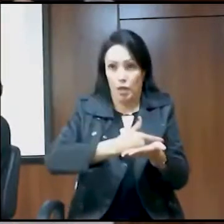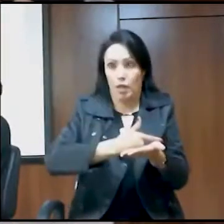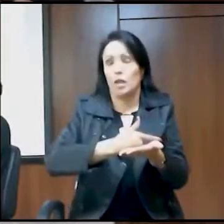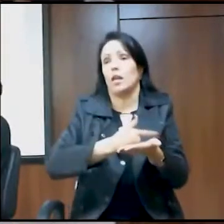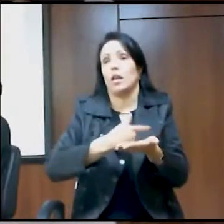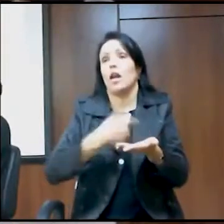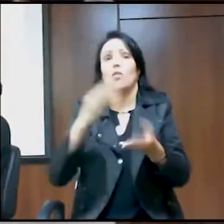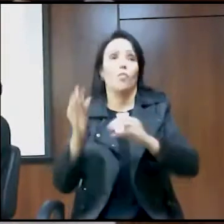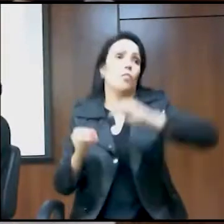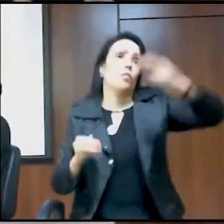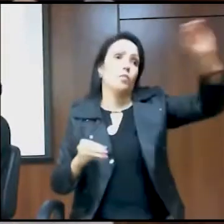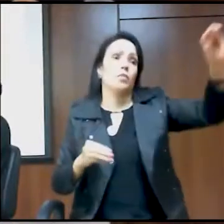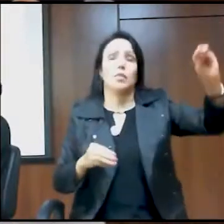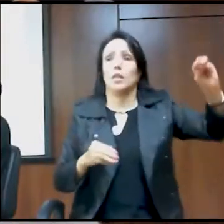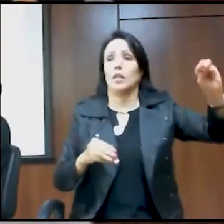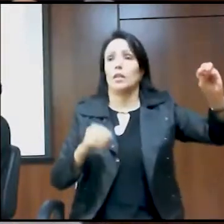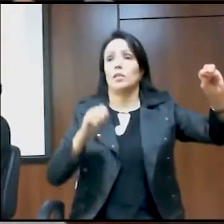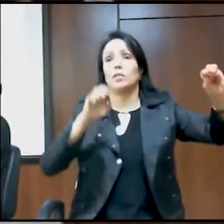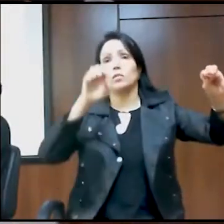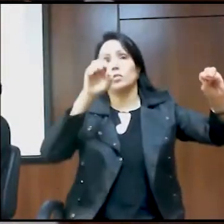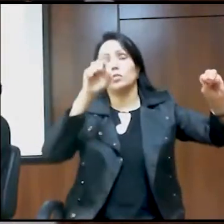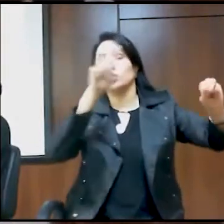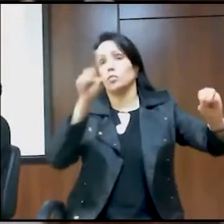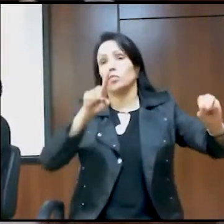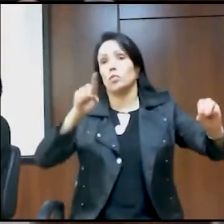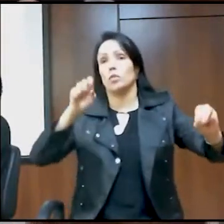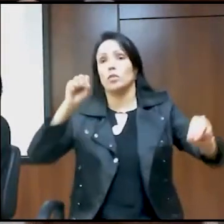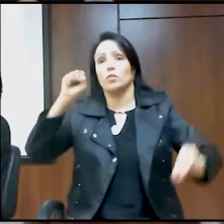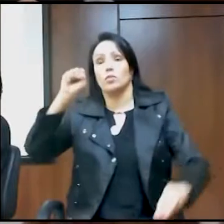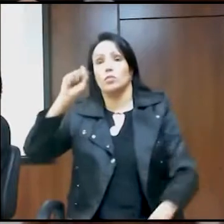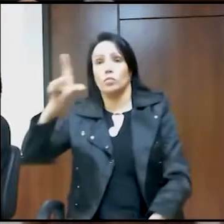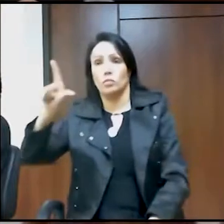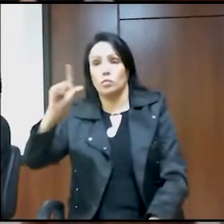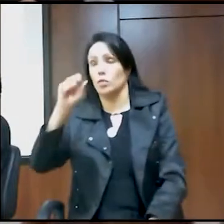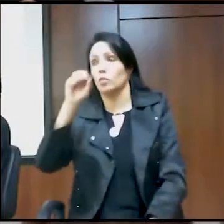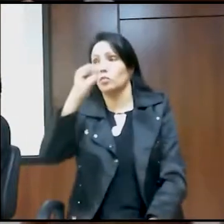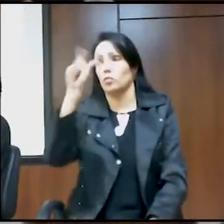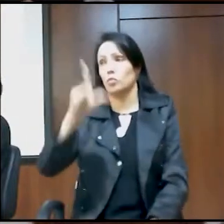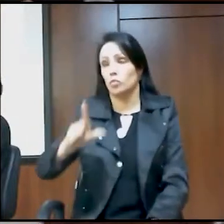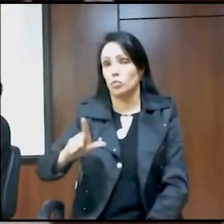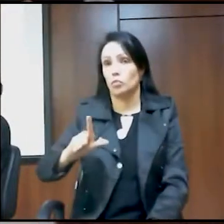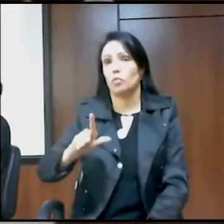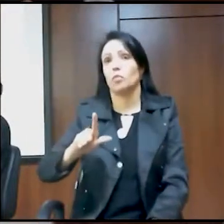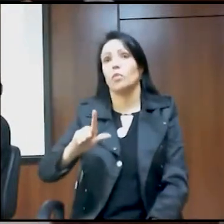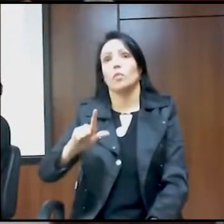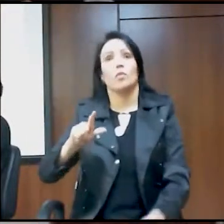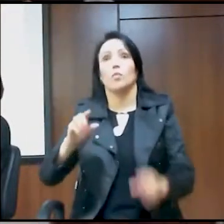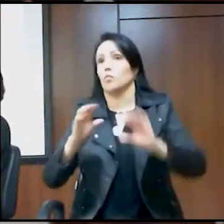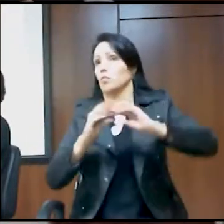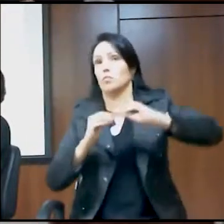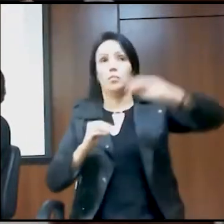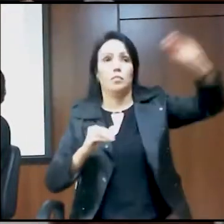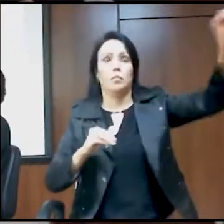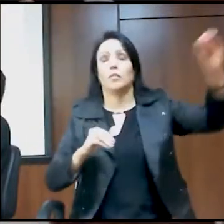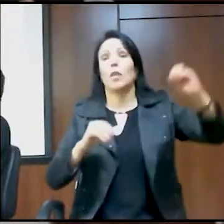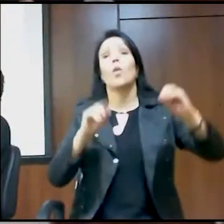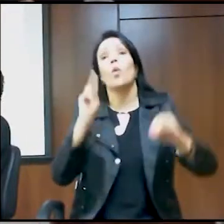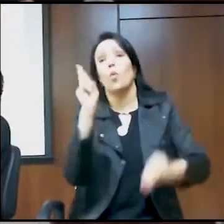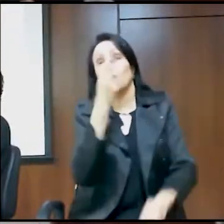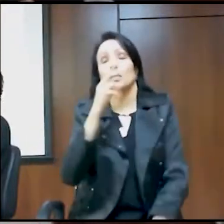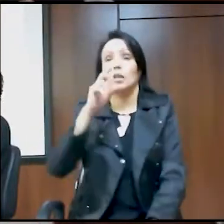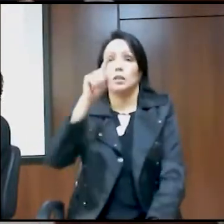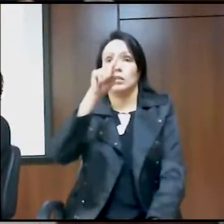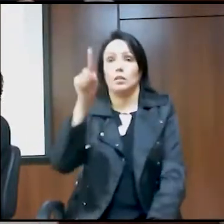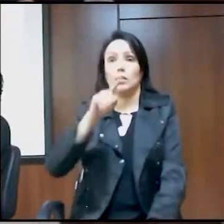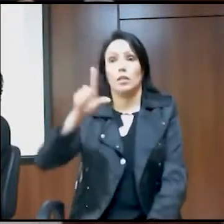região do Meteoro, lá em Parelheiros, né, no Grajaú, não sei aonde, no extremo leste da cidade, do que